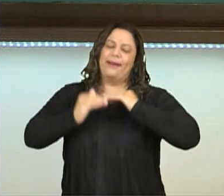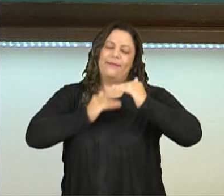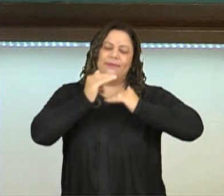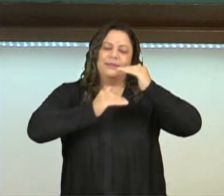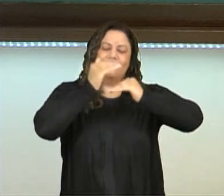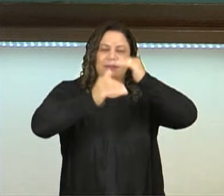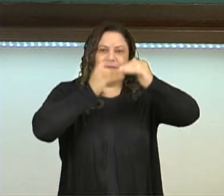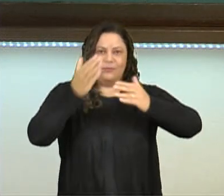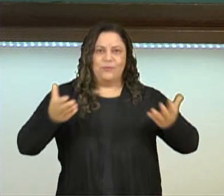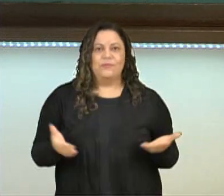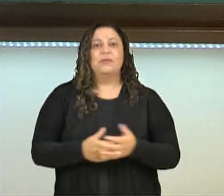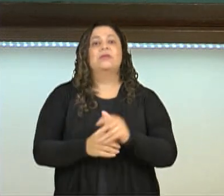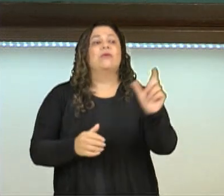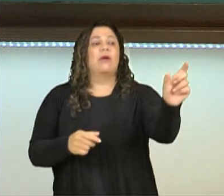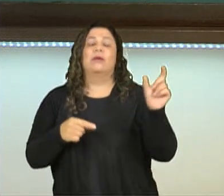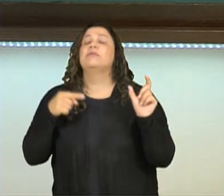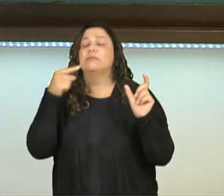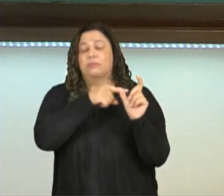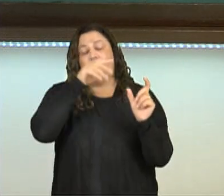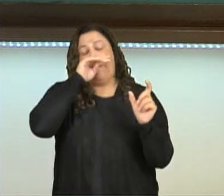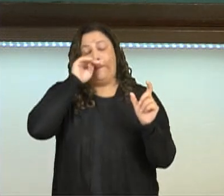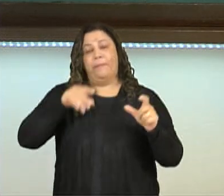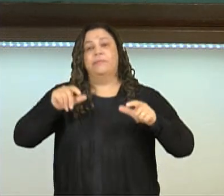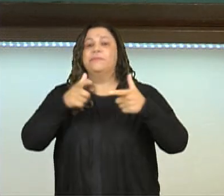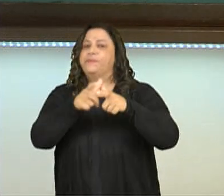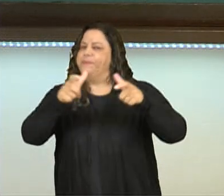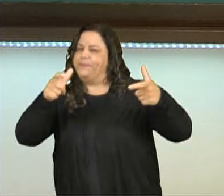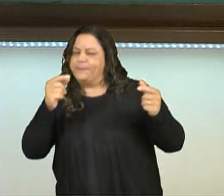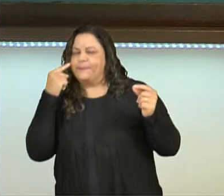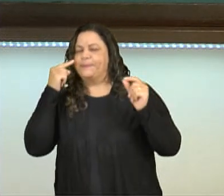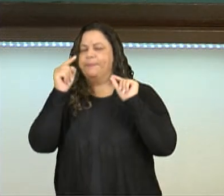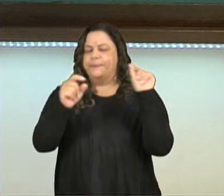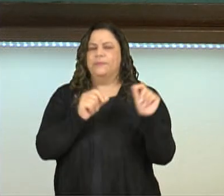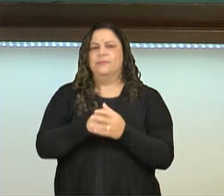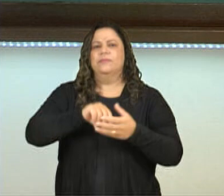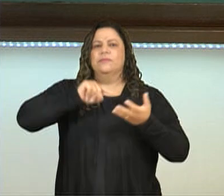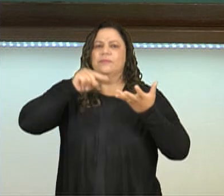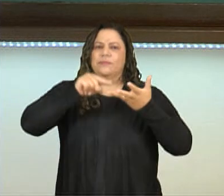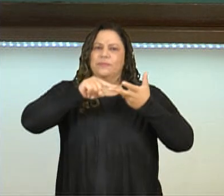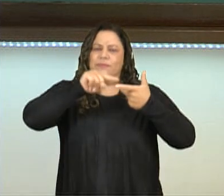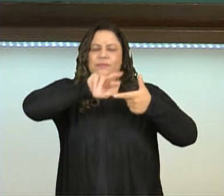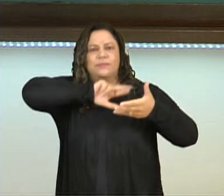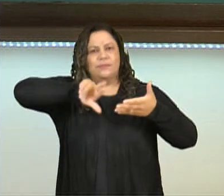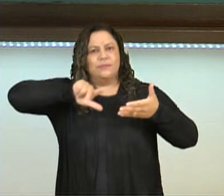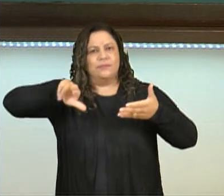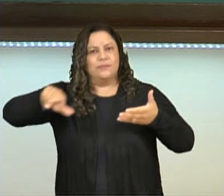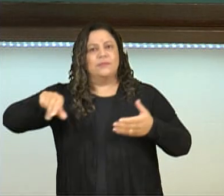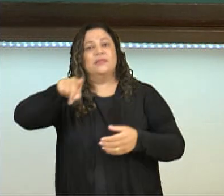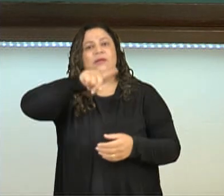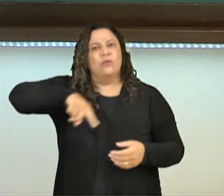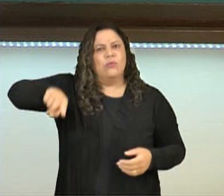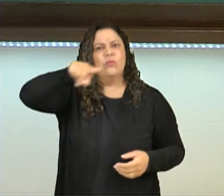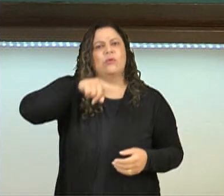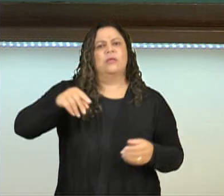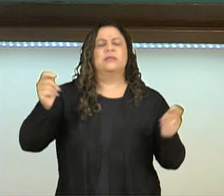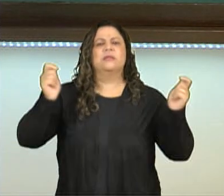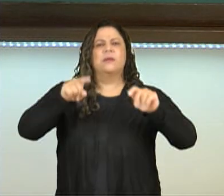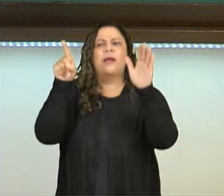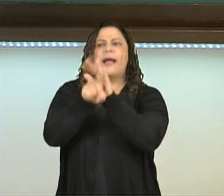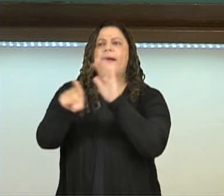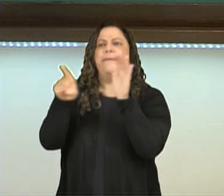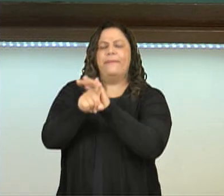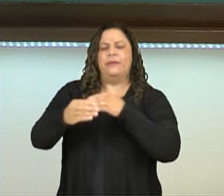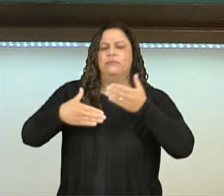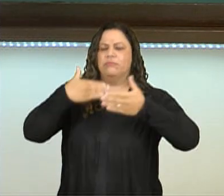desenvolvimento. Uma palavra que tem um aspecto bem amplo, bem diversificado e que sempre a você deve remeter a seguinte pergunta